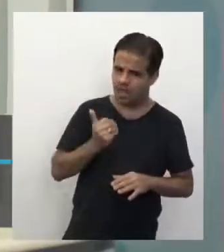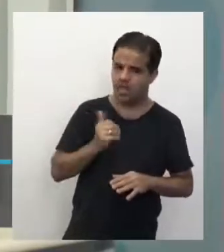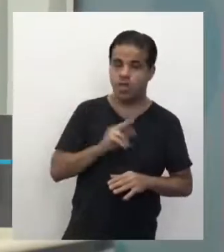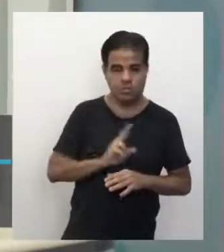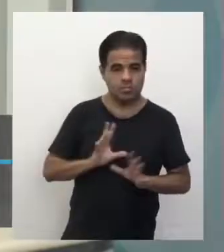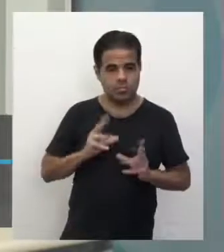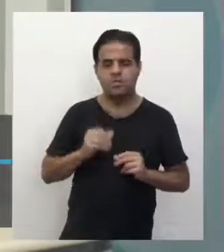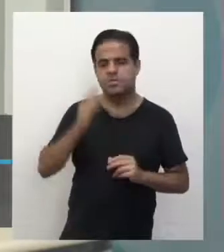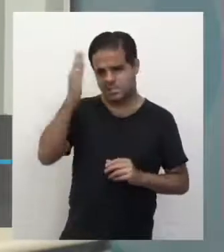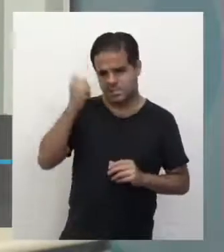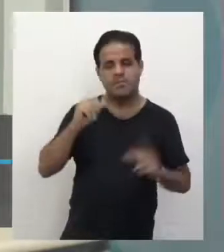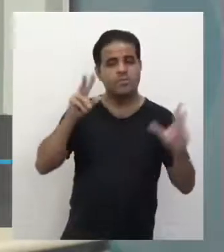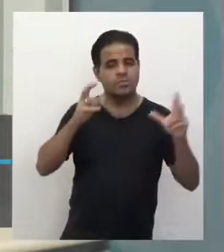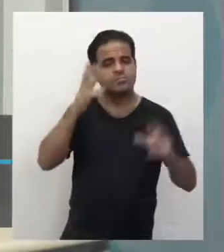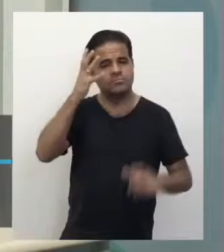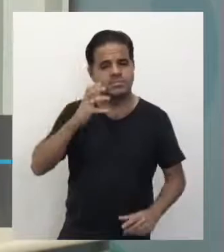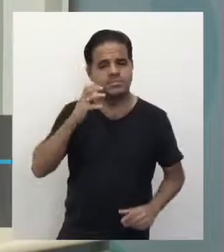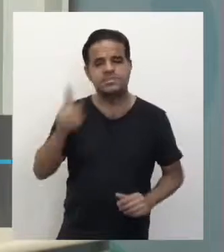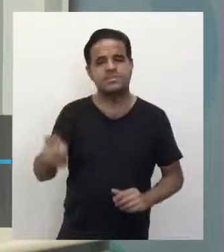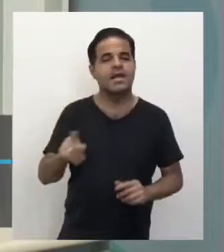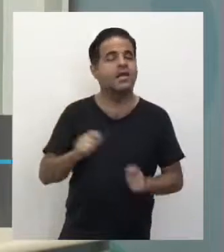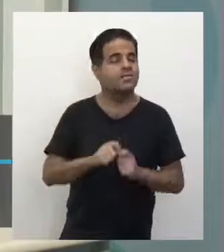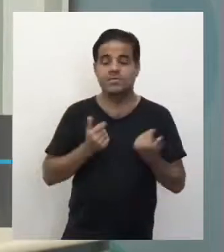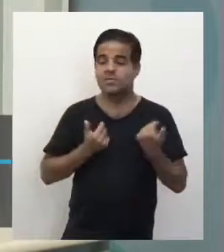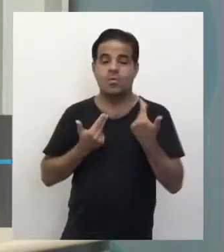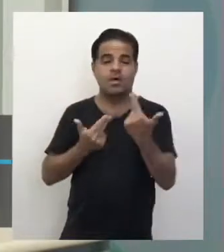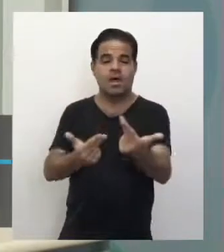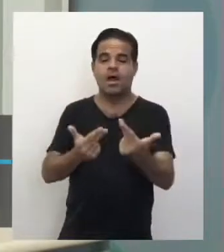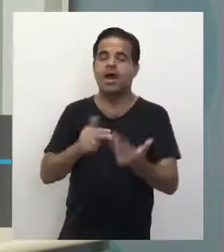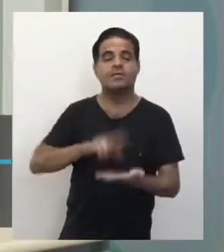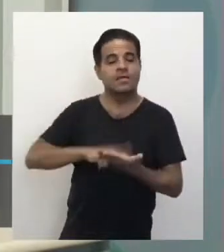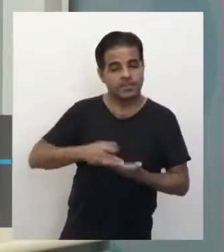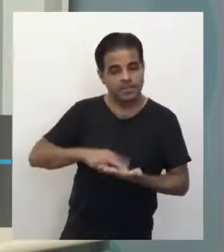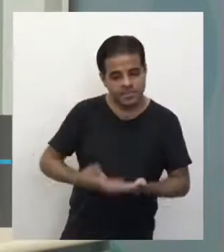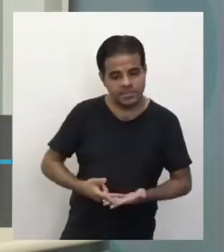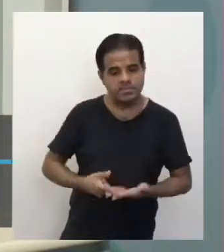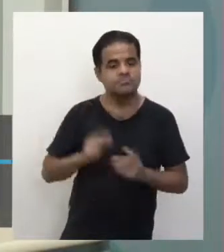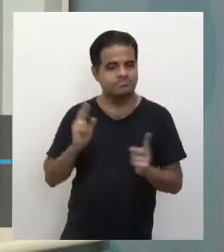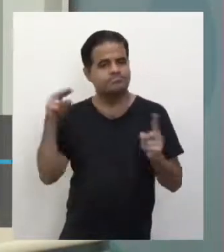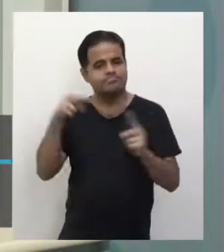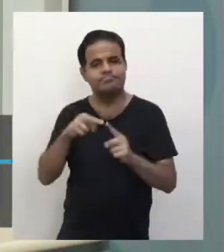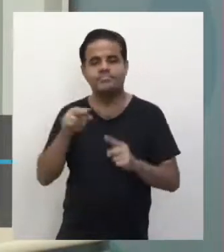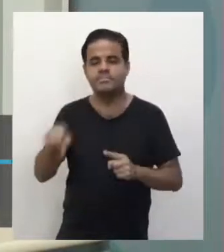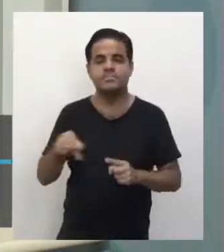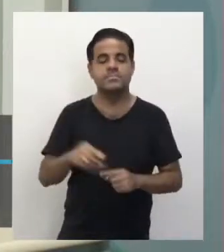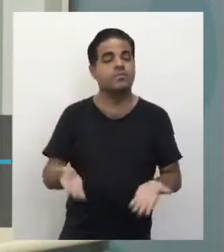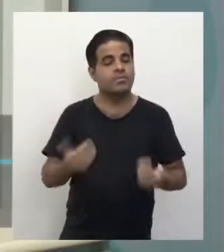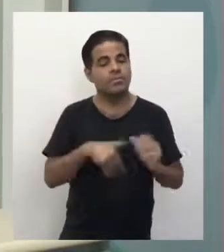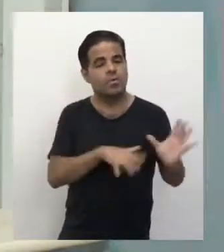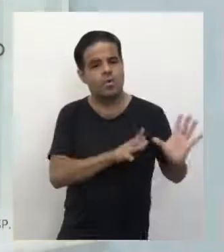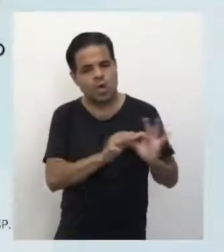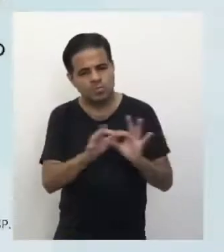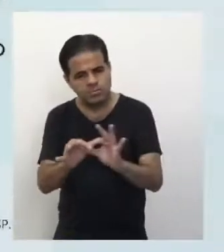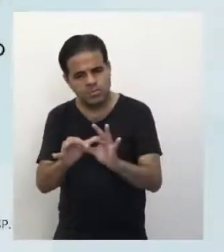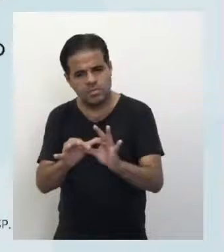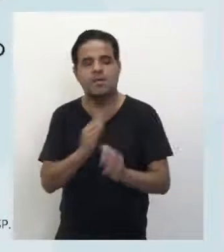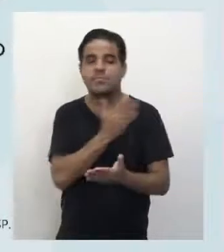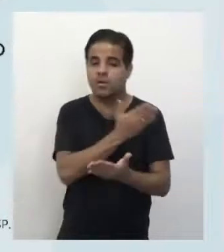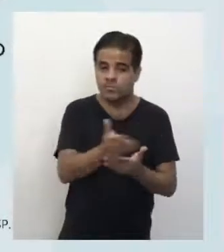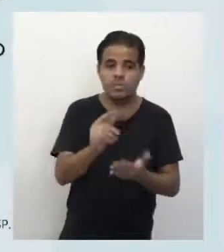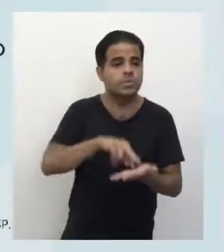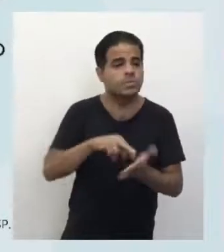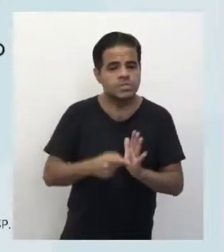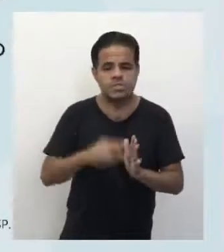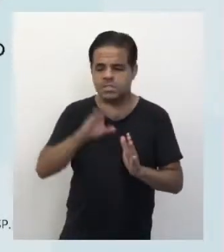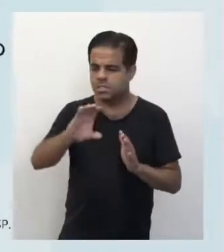sabe que o assunto é sério. Então, aqui faz também essa interpretação, essa inferência aí. Então, vamos contextualizar para vocês aí o que é